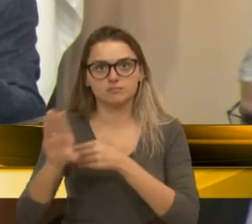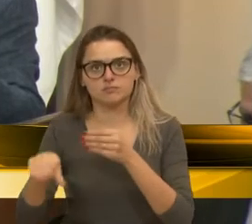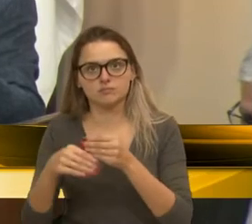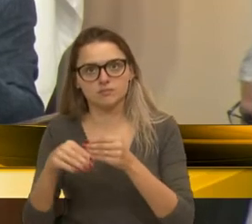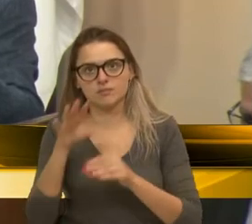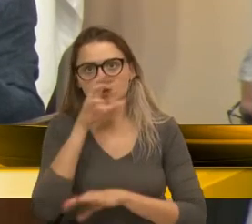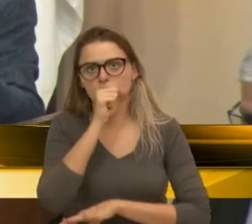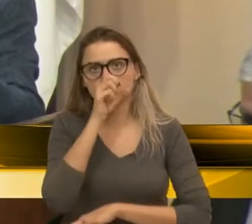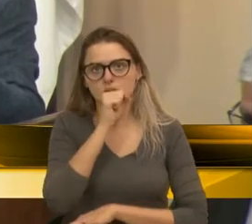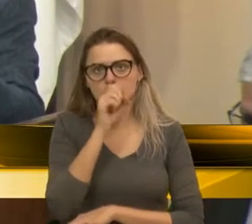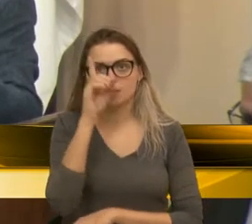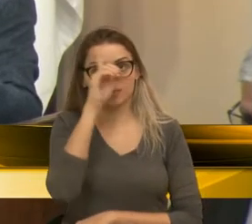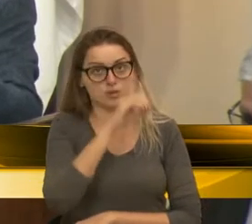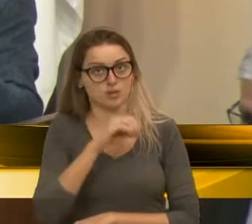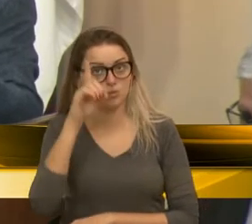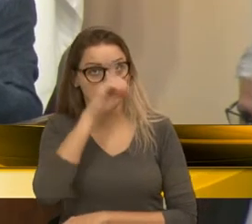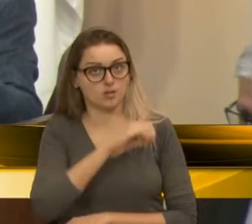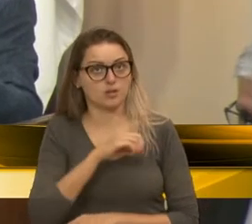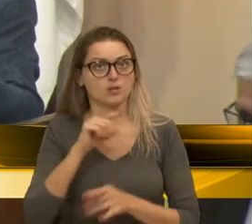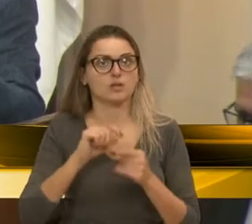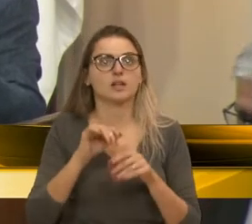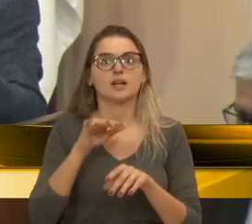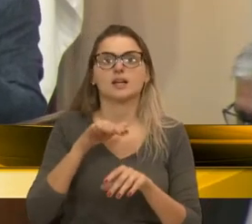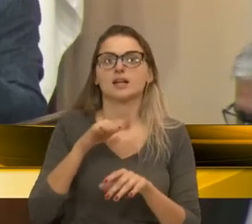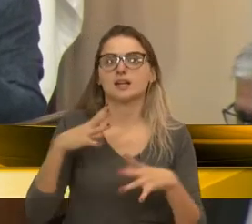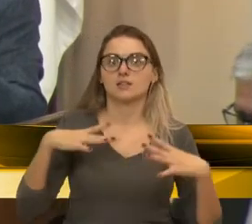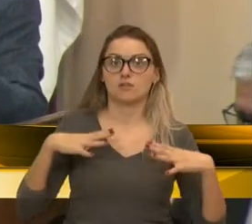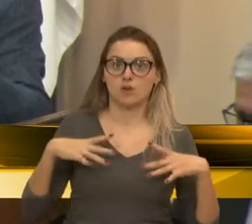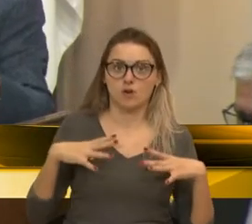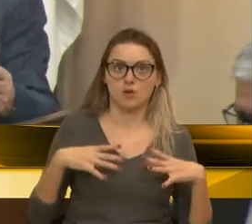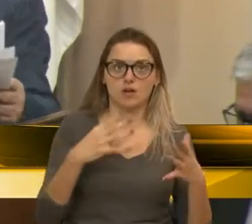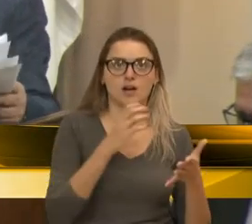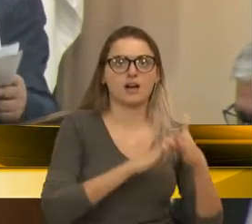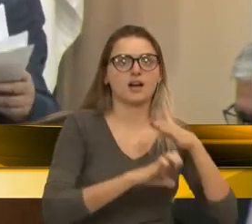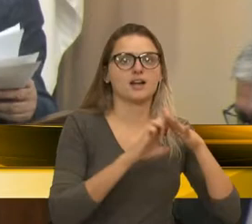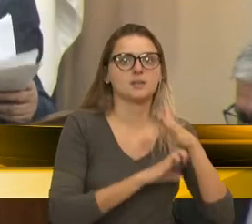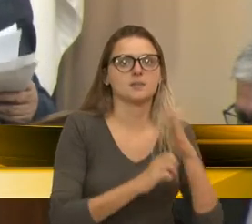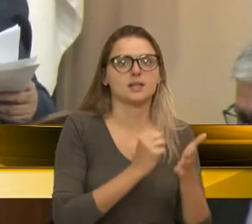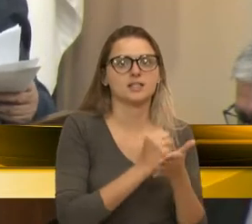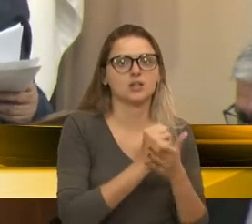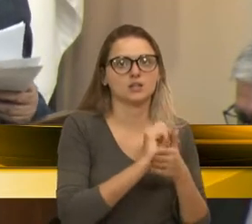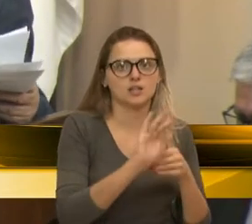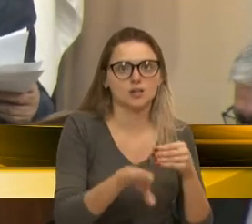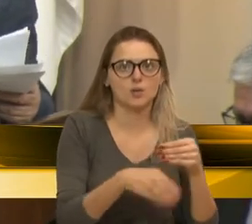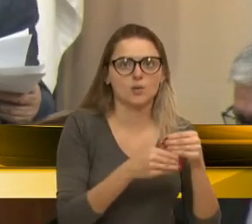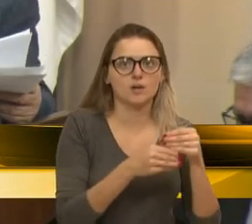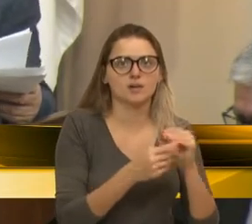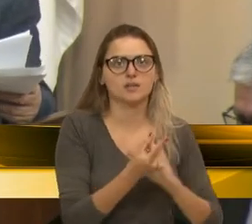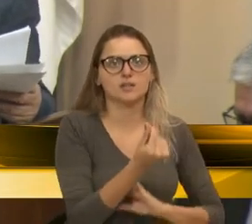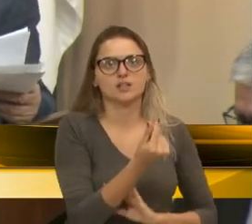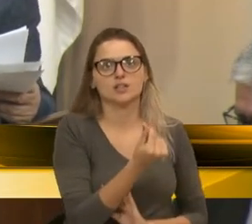sábados e domingos e feriados, a contratada recebe um acréscimo de